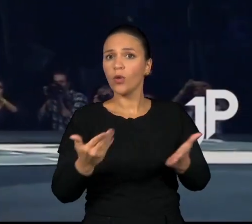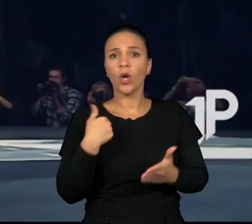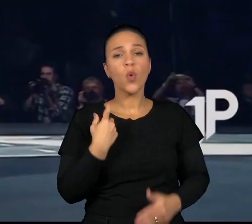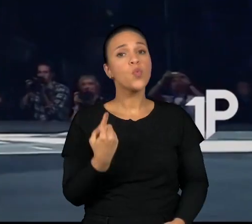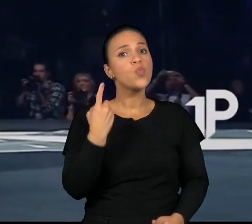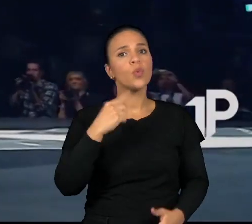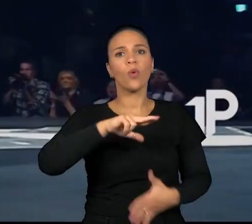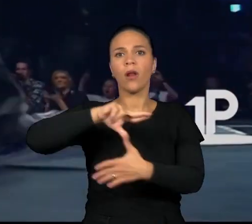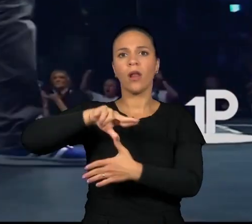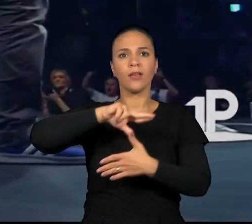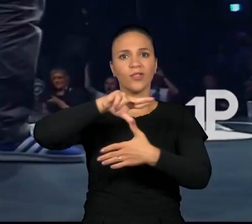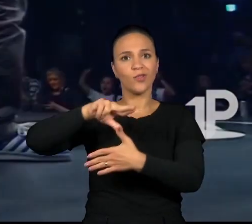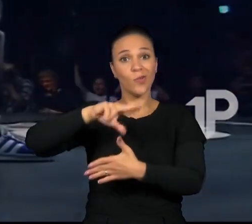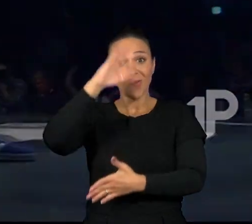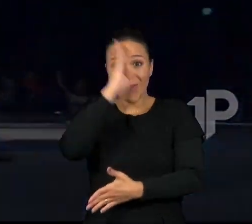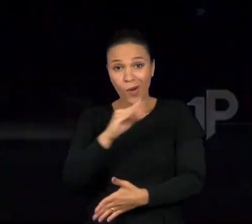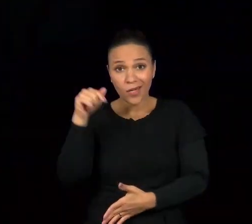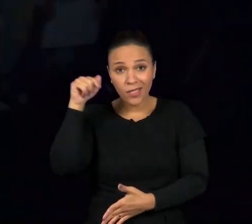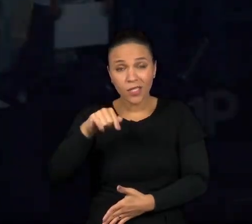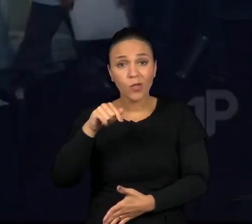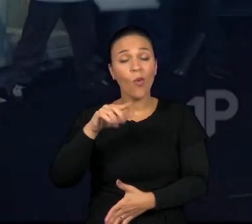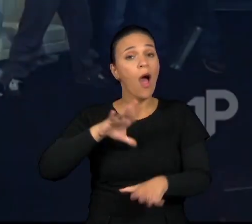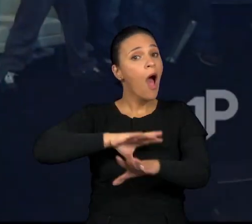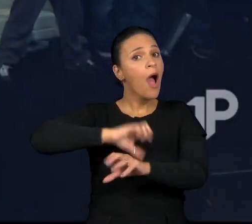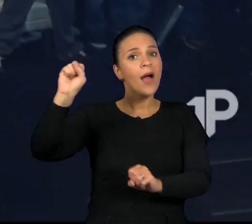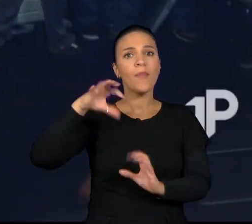latino-americano brasileiro que é campeão mundial de breaking.